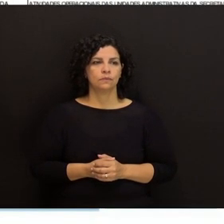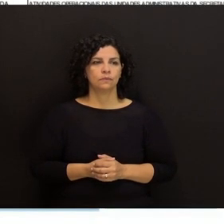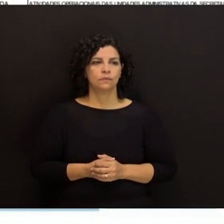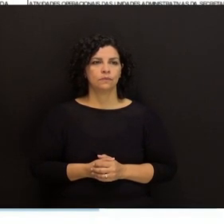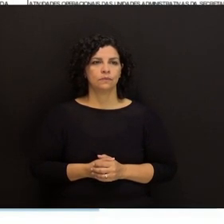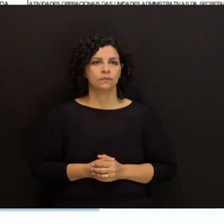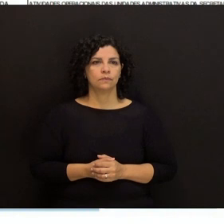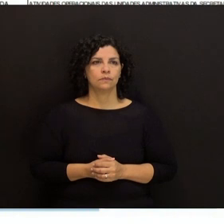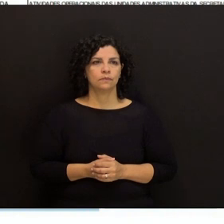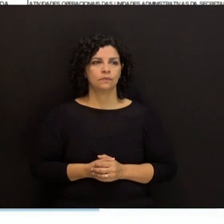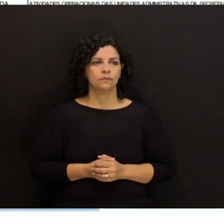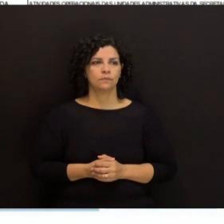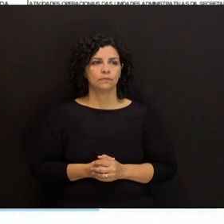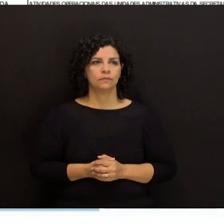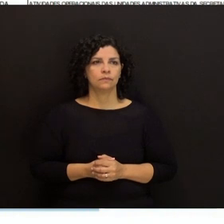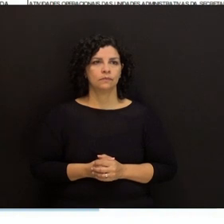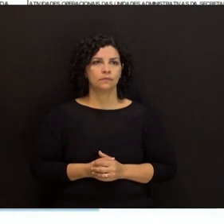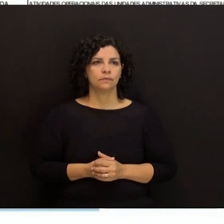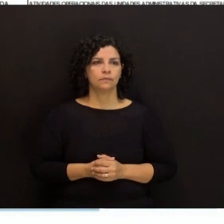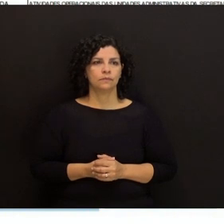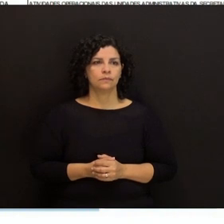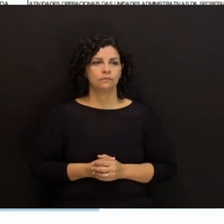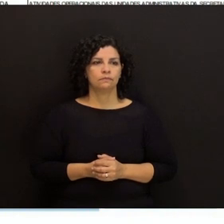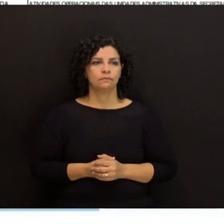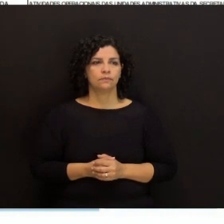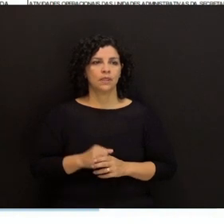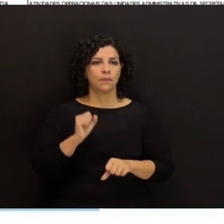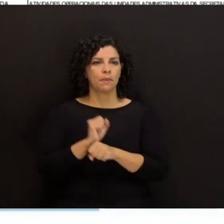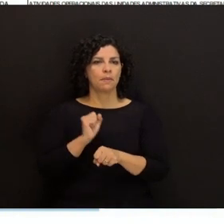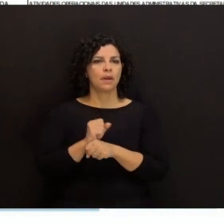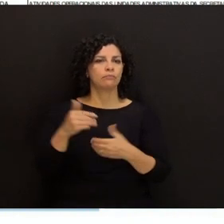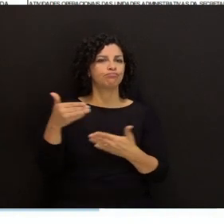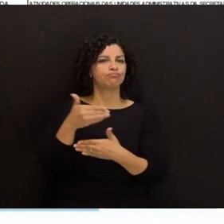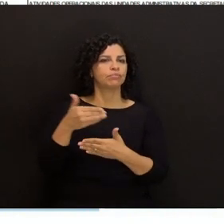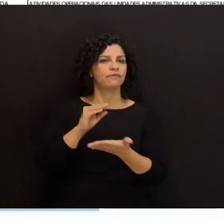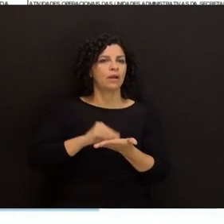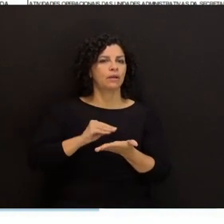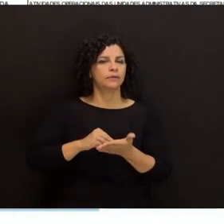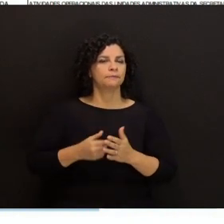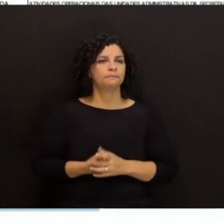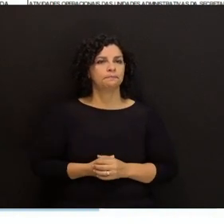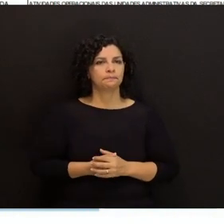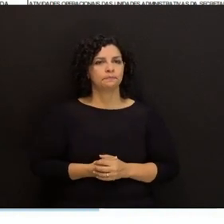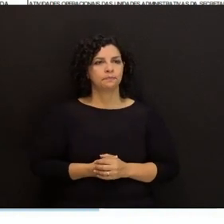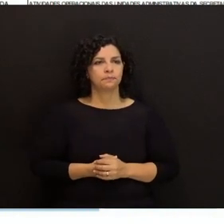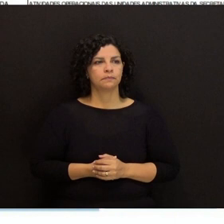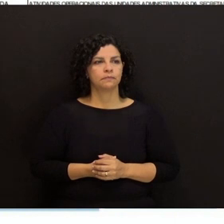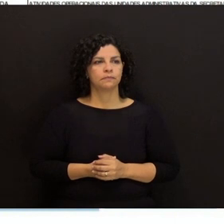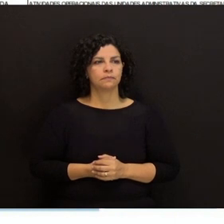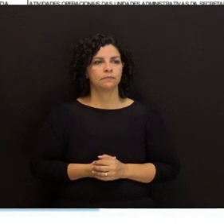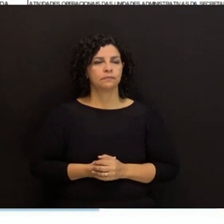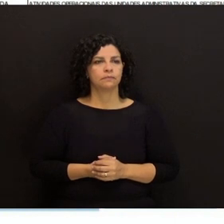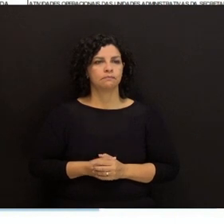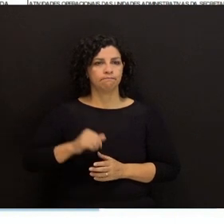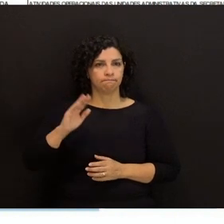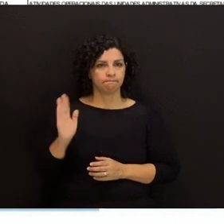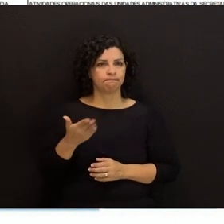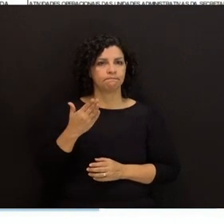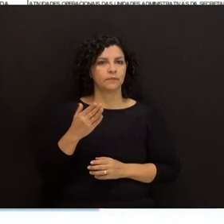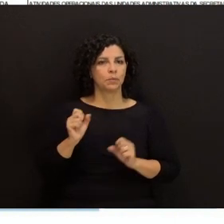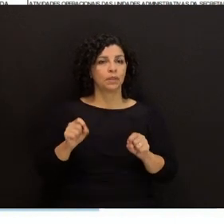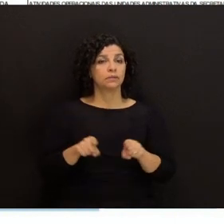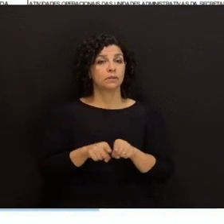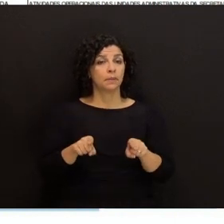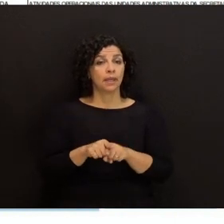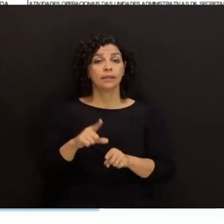eu queria achar outra aqui mas ela não apareceu na slide mas aí eu vou colocar para vocês temos